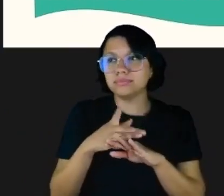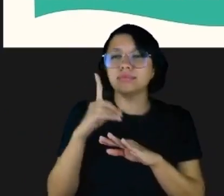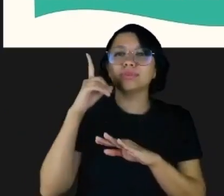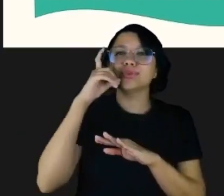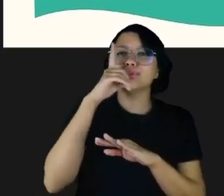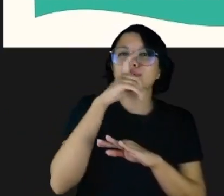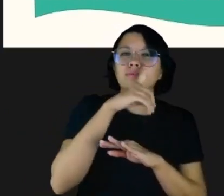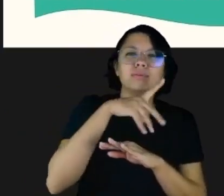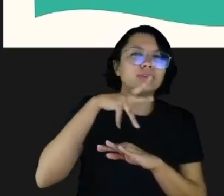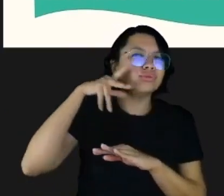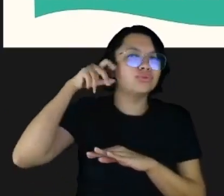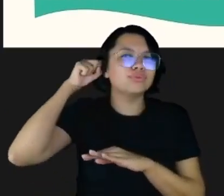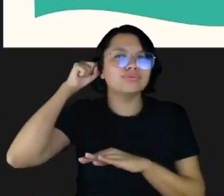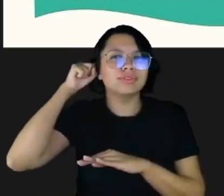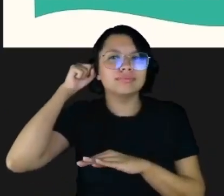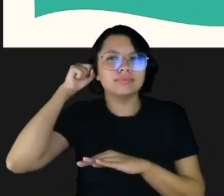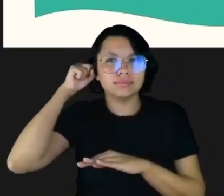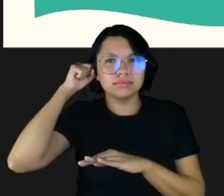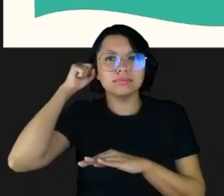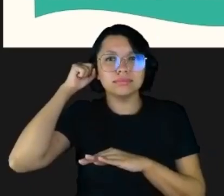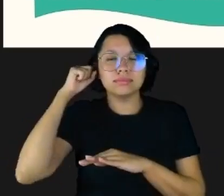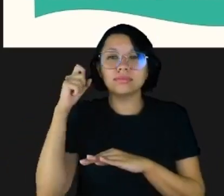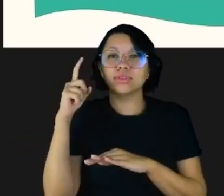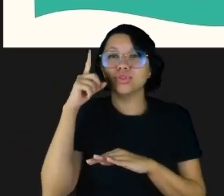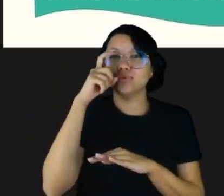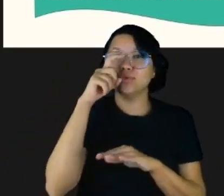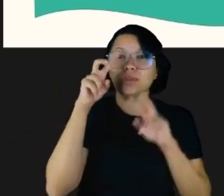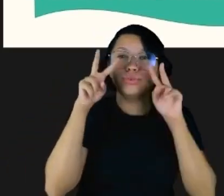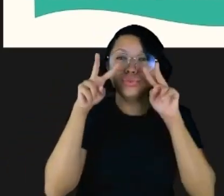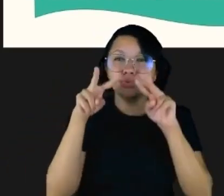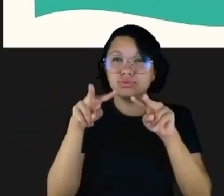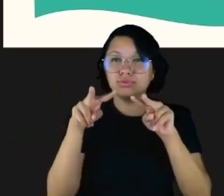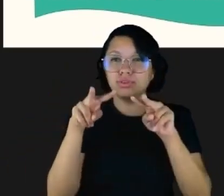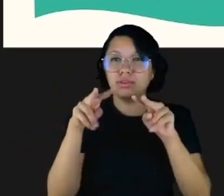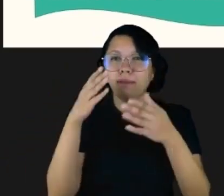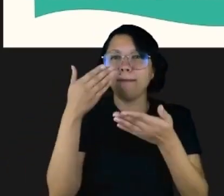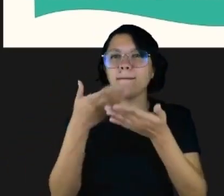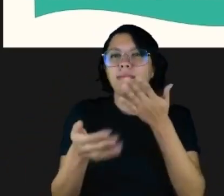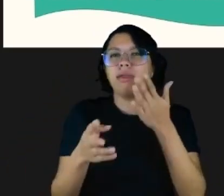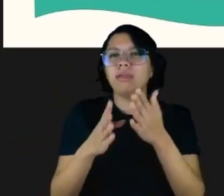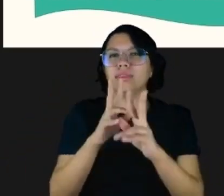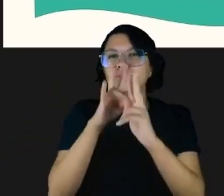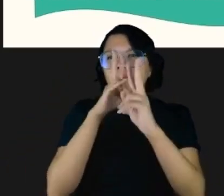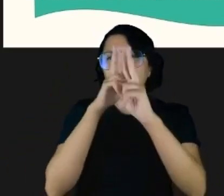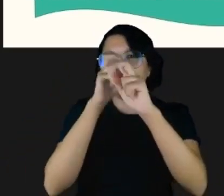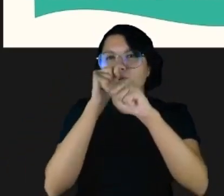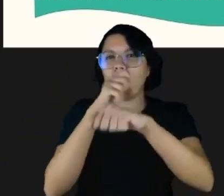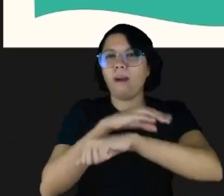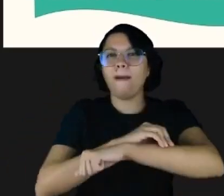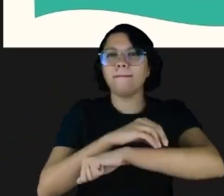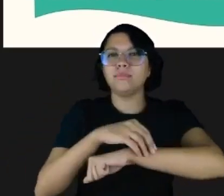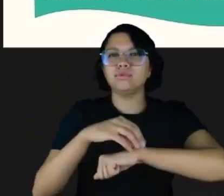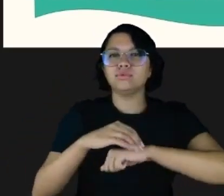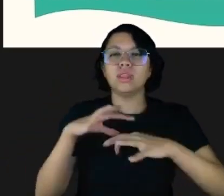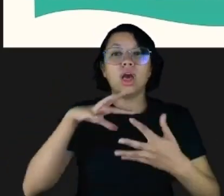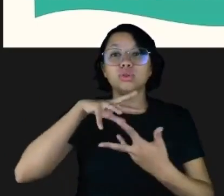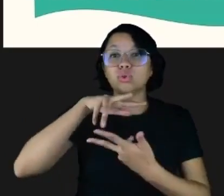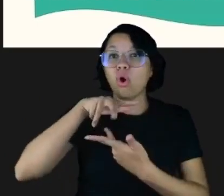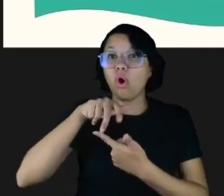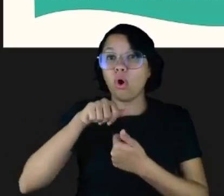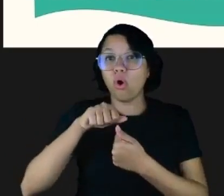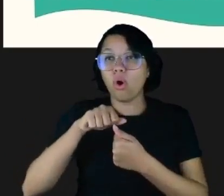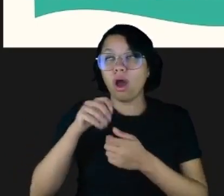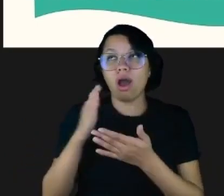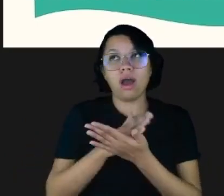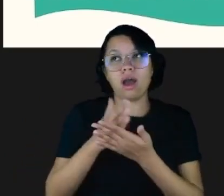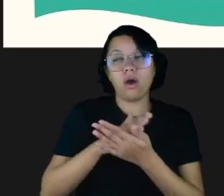Dificuldade auditiva, dificuldade visual, perda de força muscular. Todos do mundo, alguns